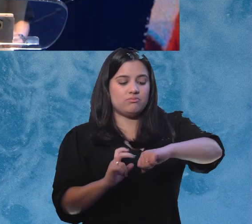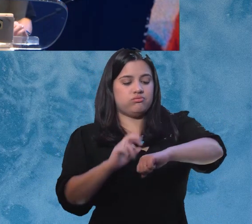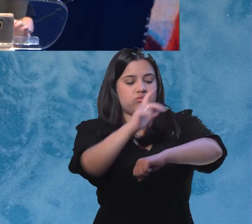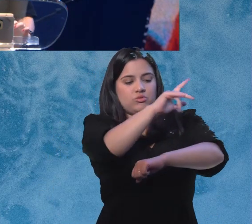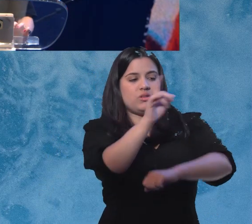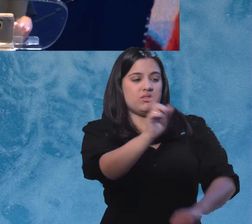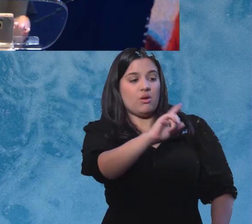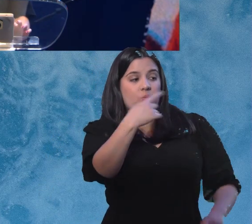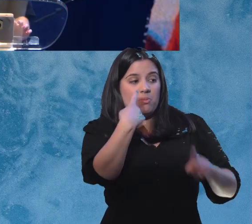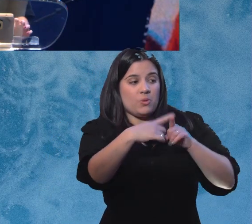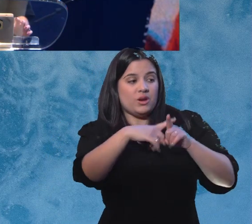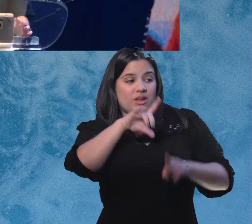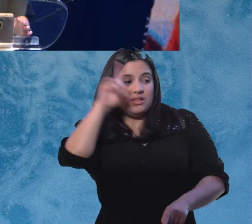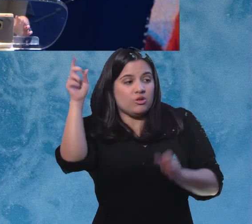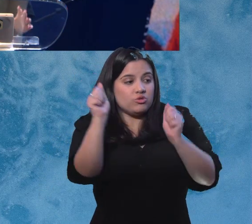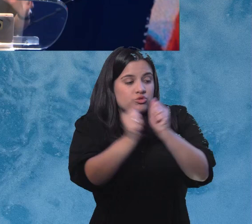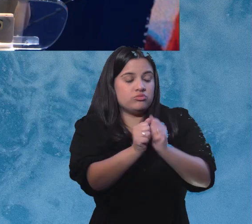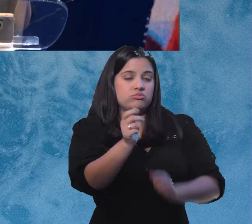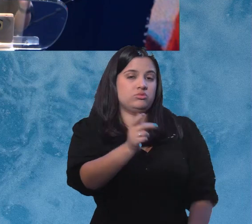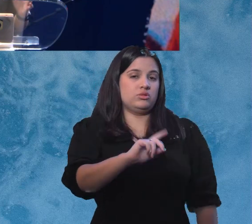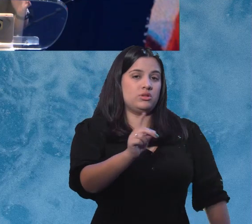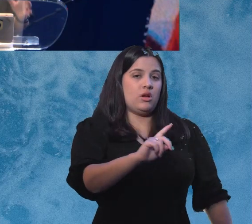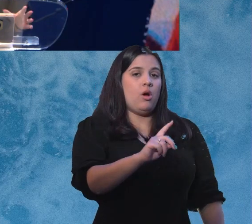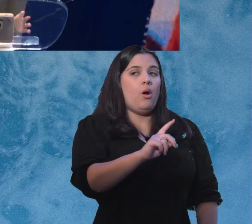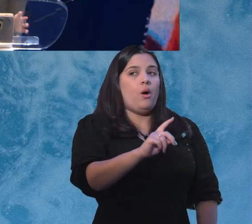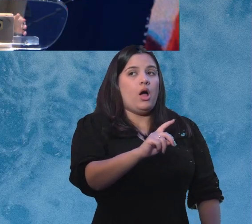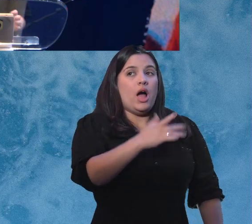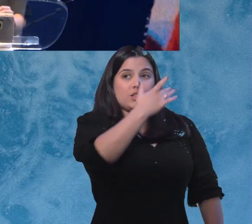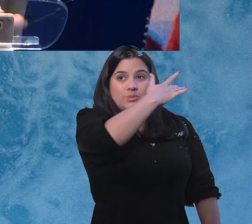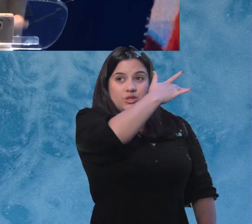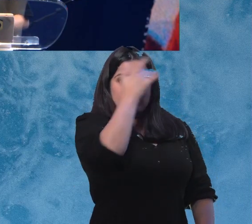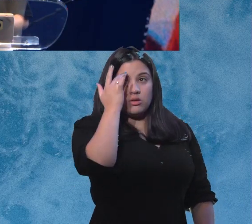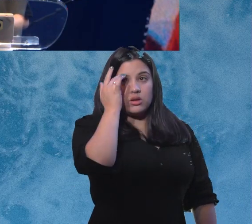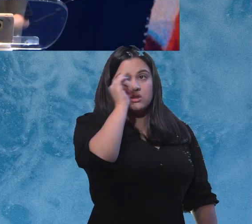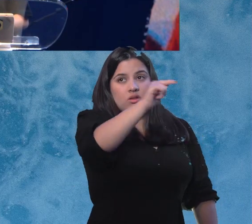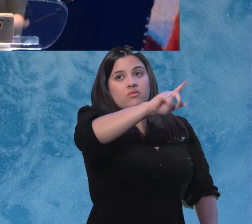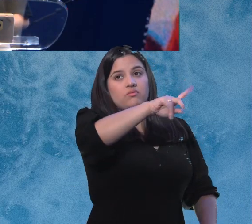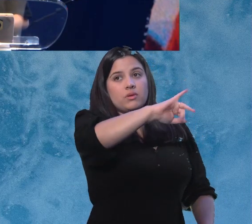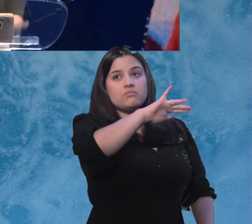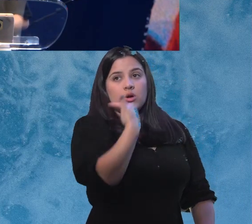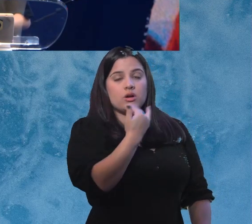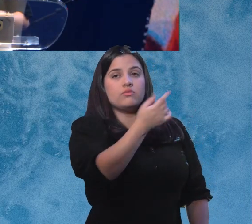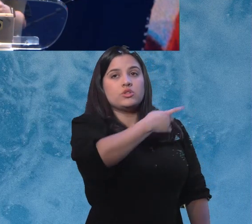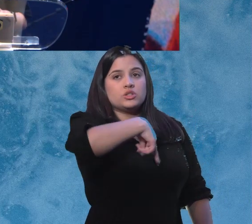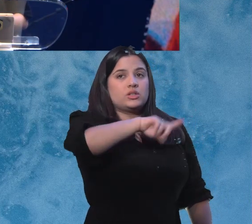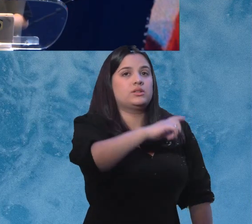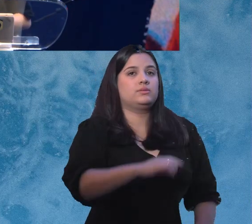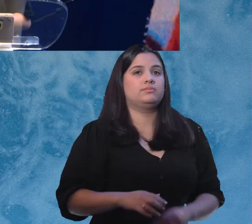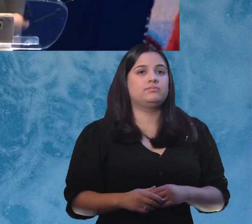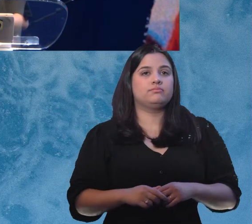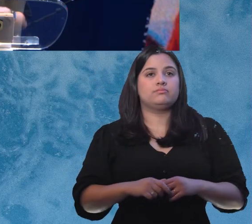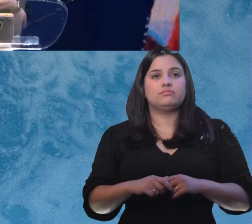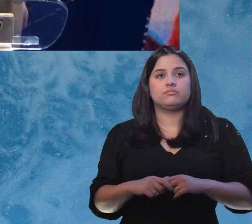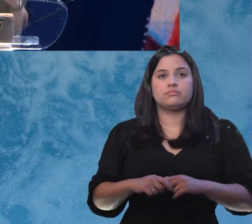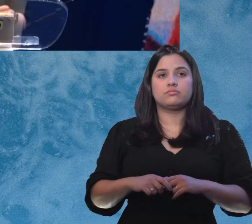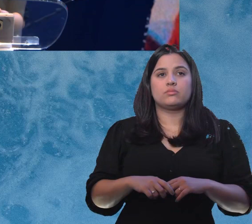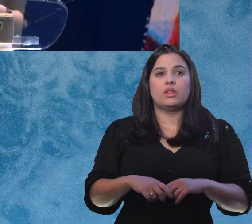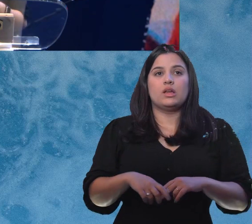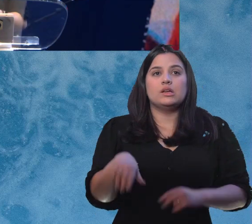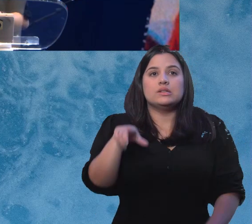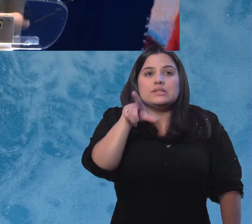estará com vocês. Seus inimigos os aniquilarão. Quando enfrentarem os amalequitas e cananeus na batalha,